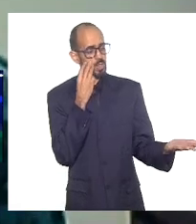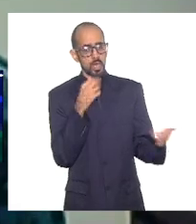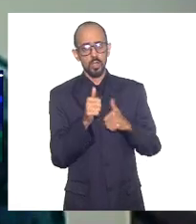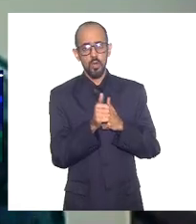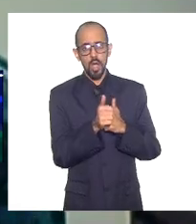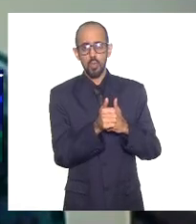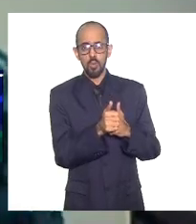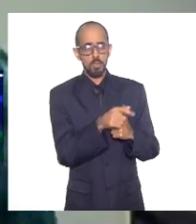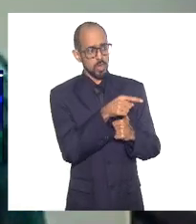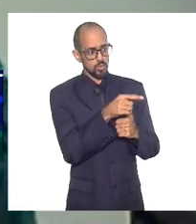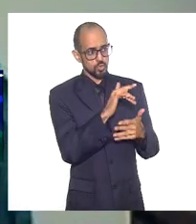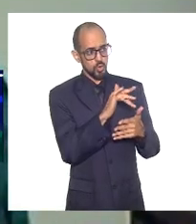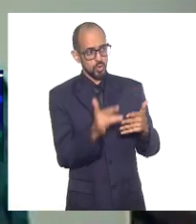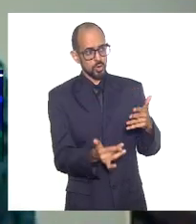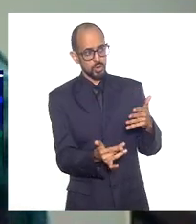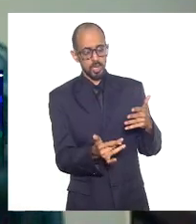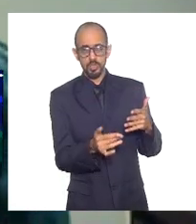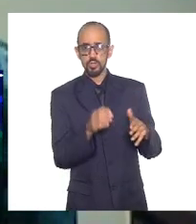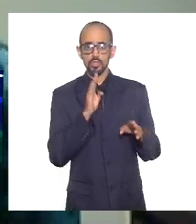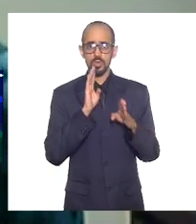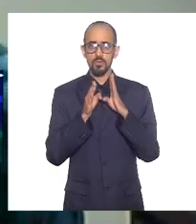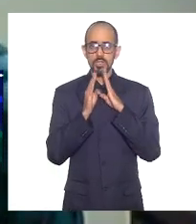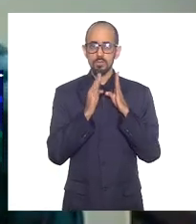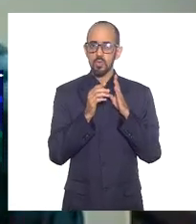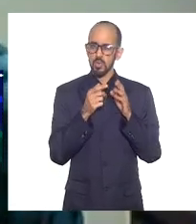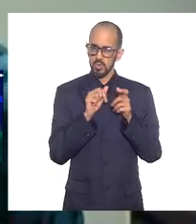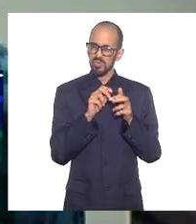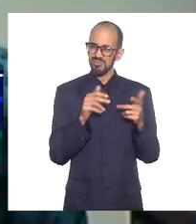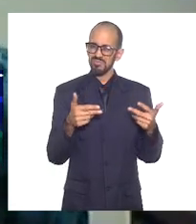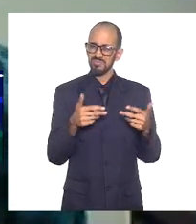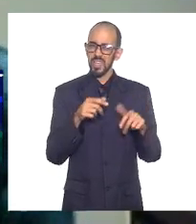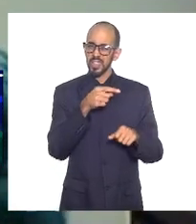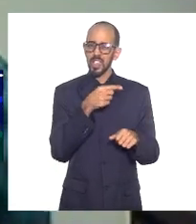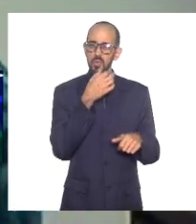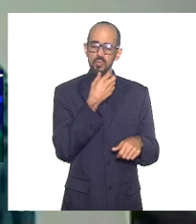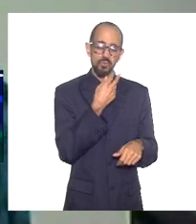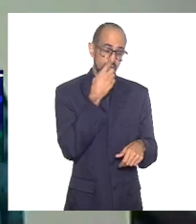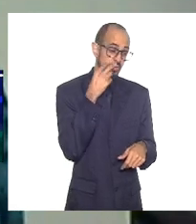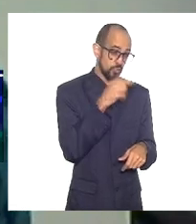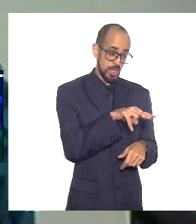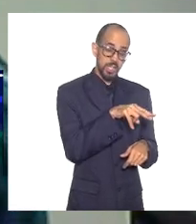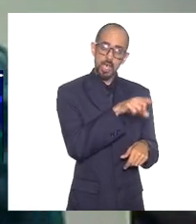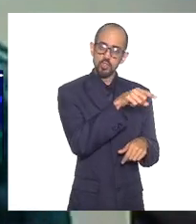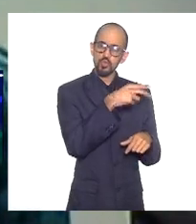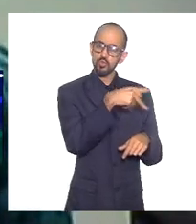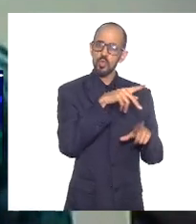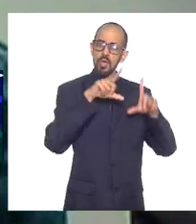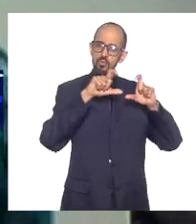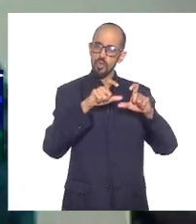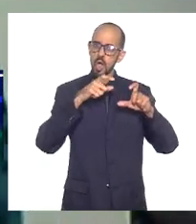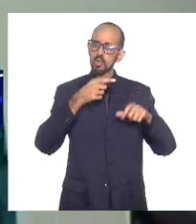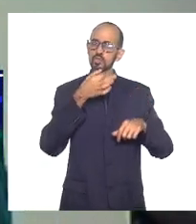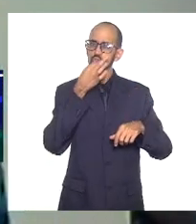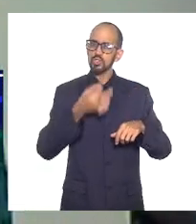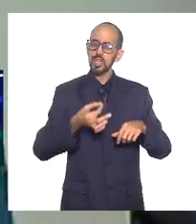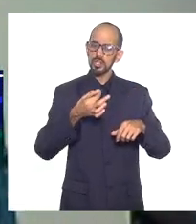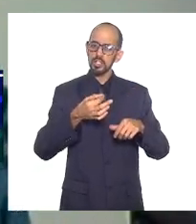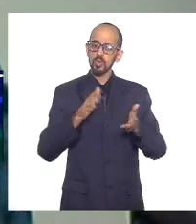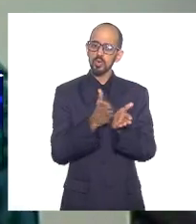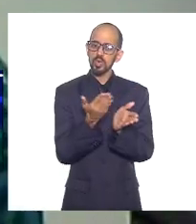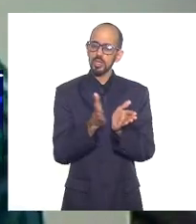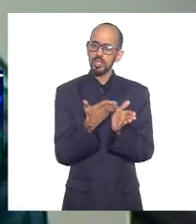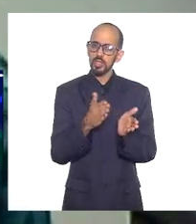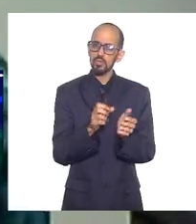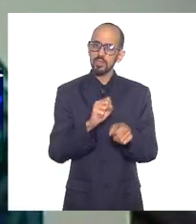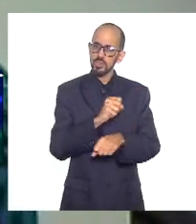nas redes e que vi lá a sua foto sugerindo o livro A Escravidão, que, por sinal, é